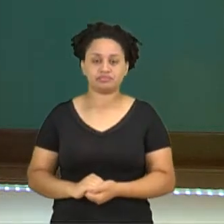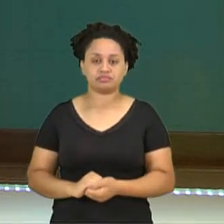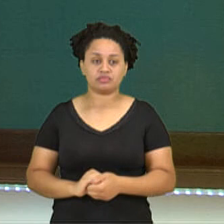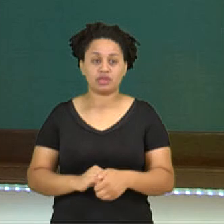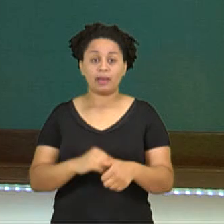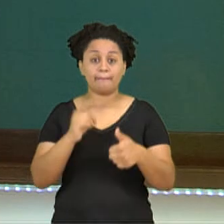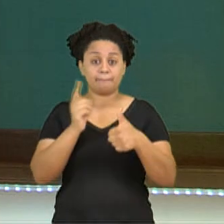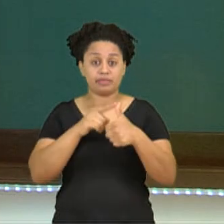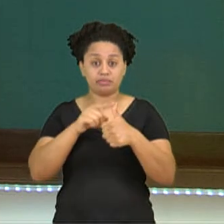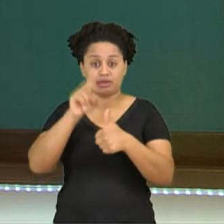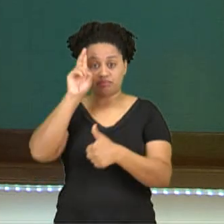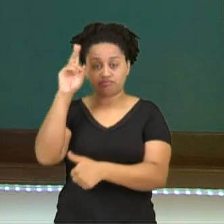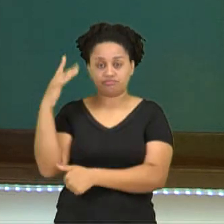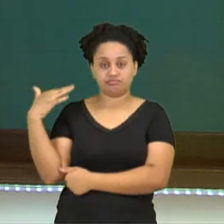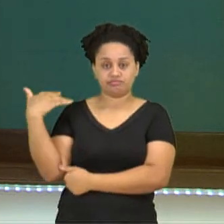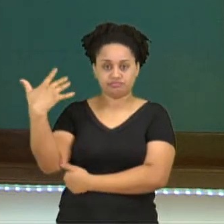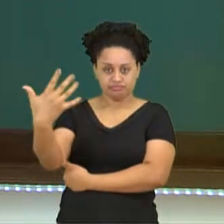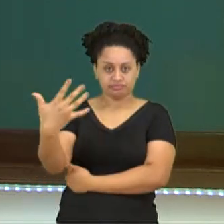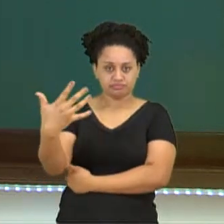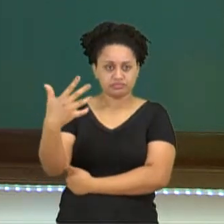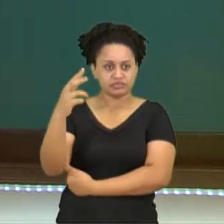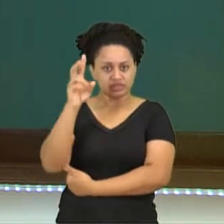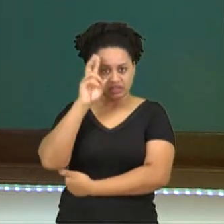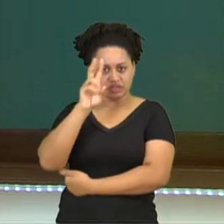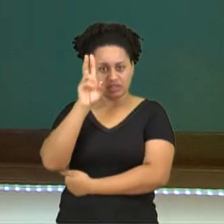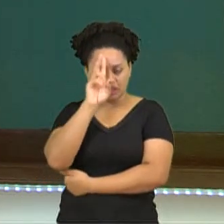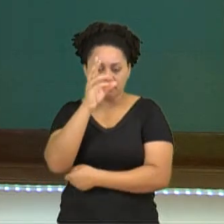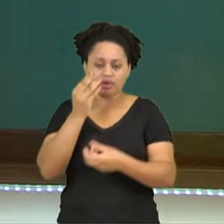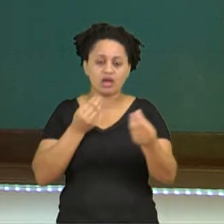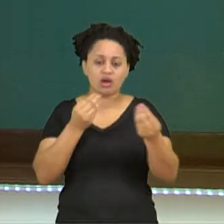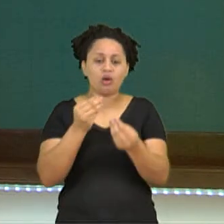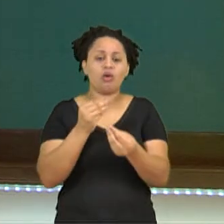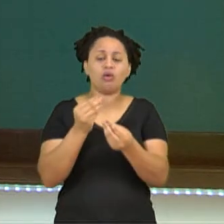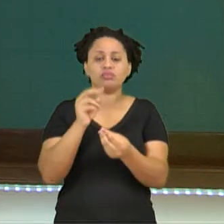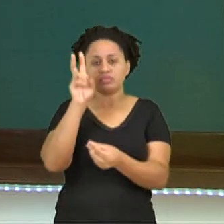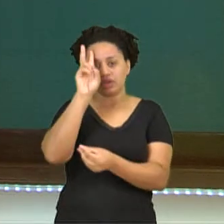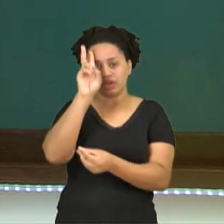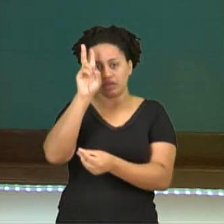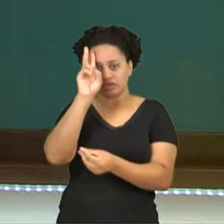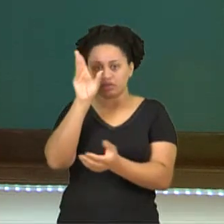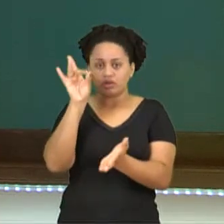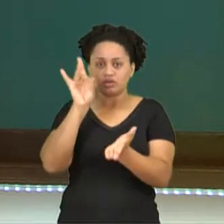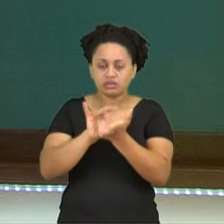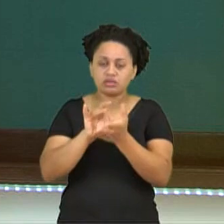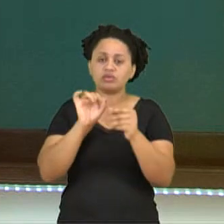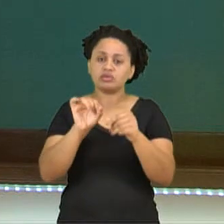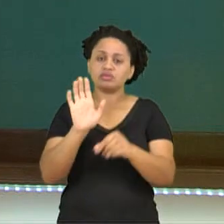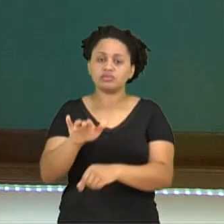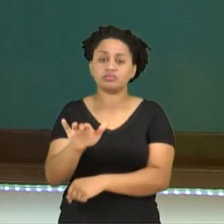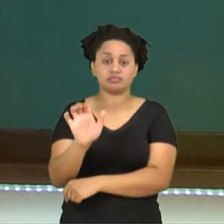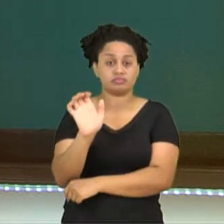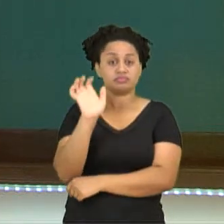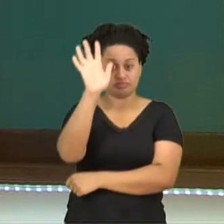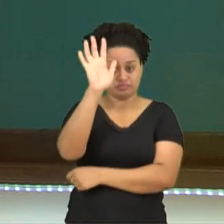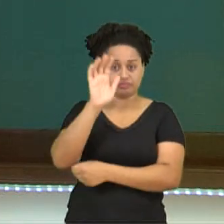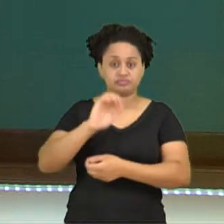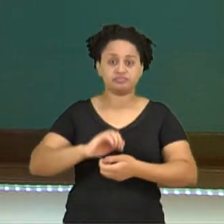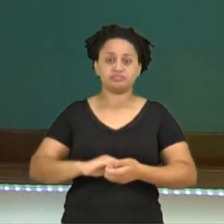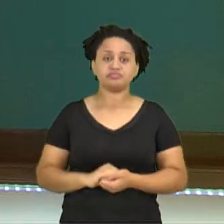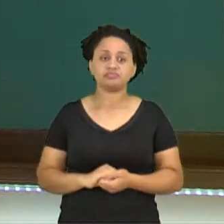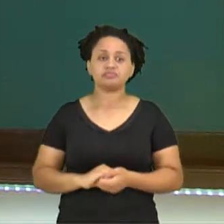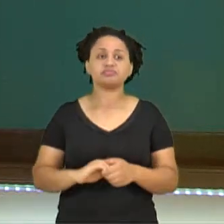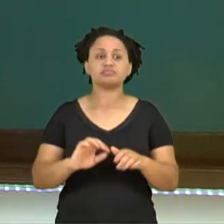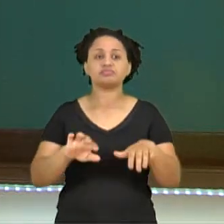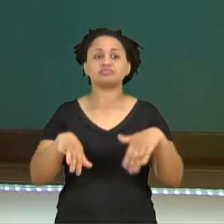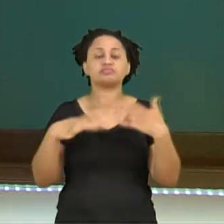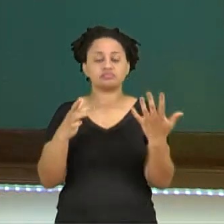Primeiramente, a história. Vocês lembram da história do basquetebol? Bem, segundo